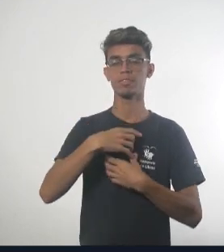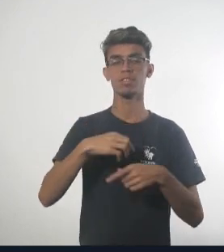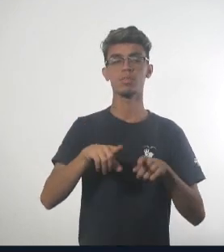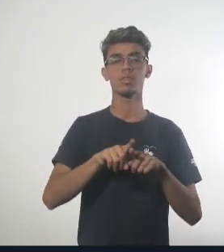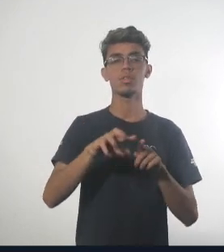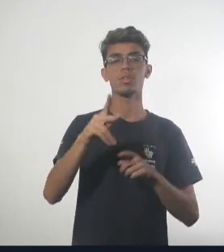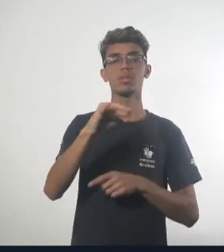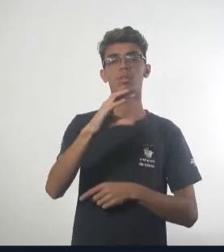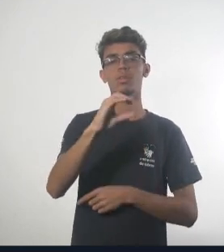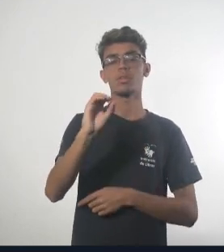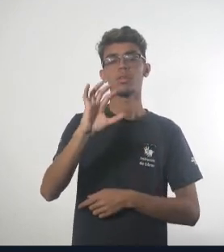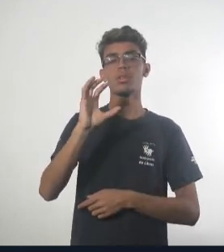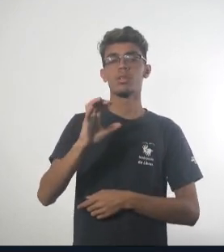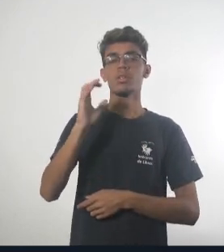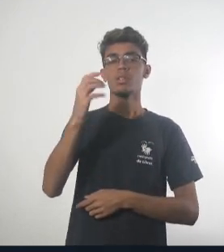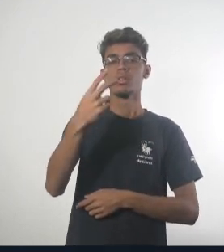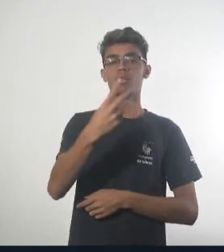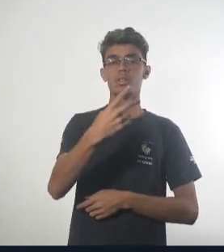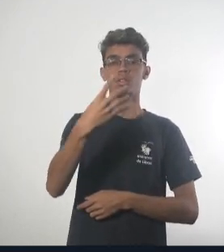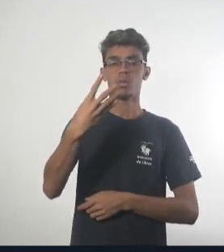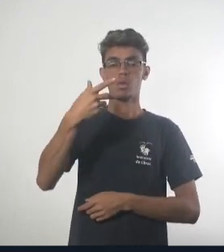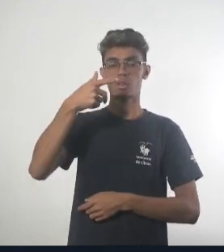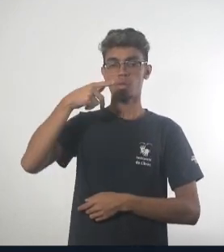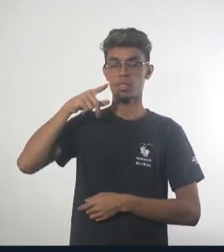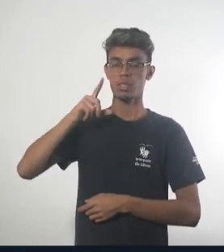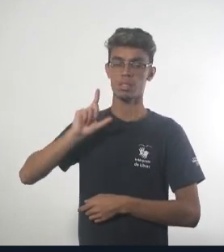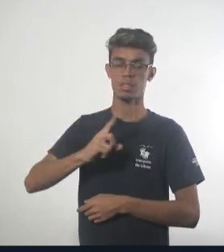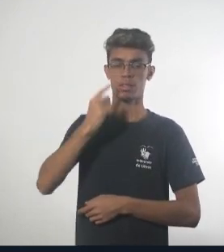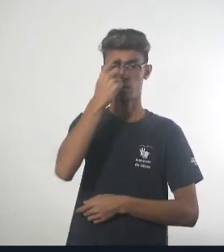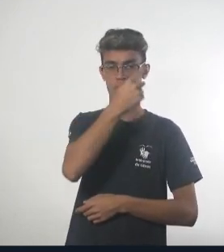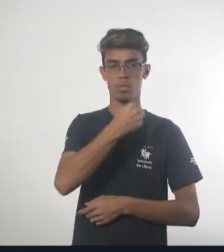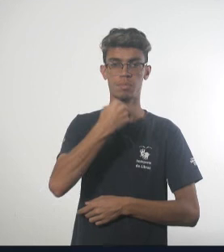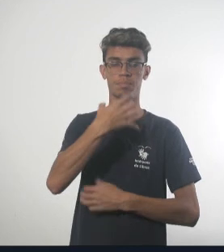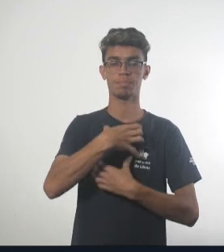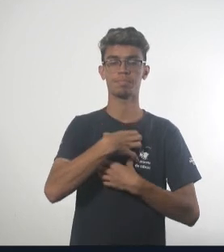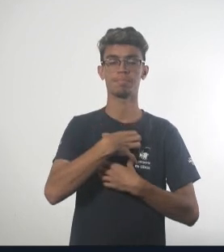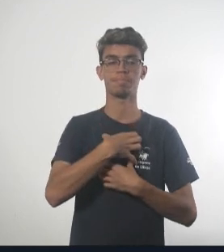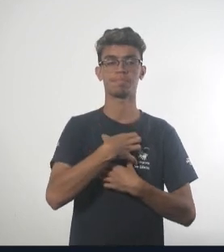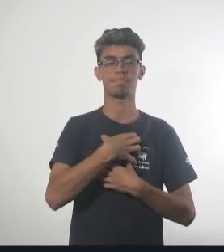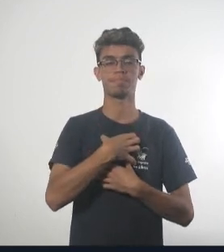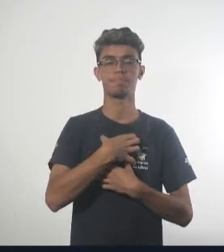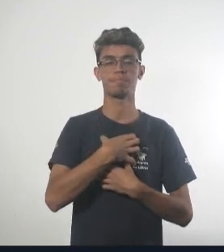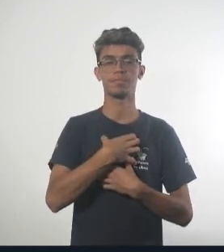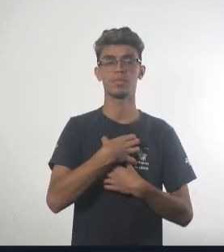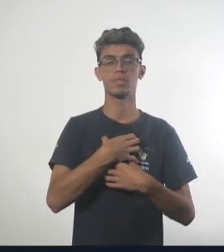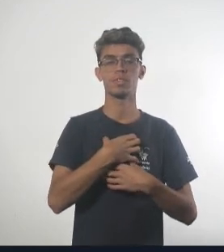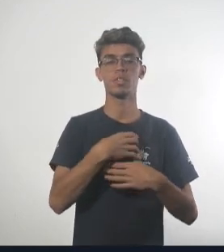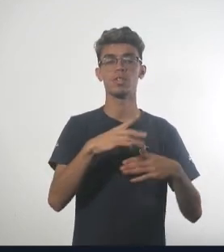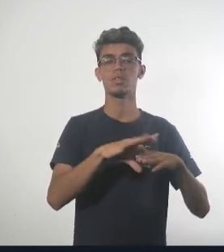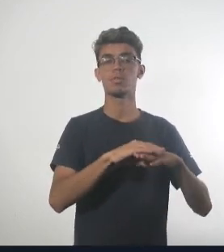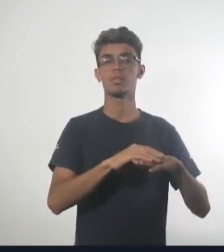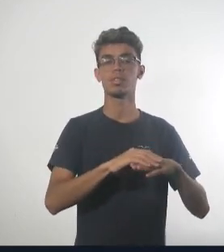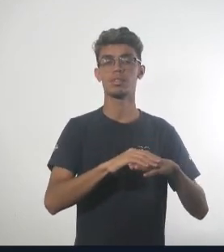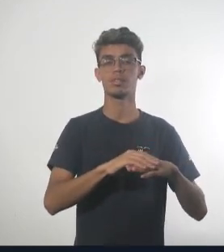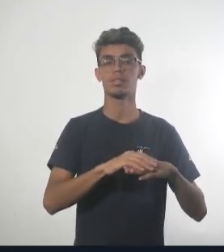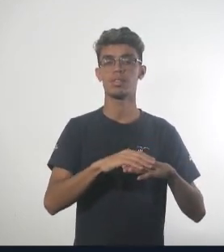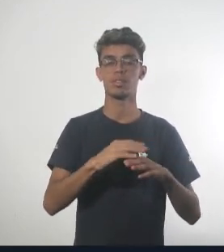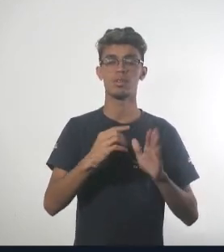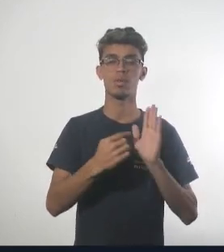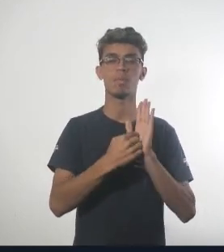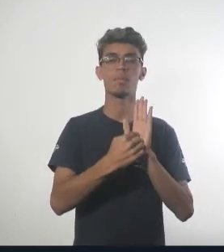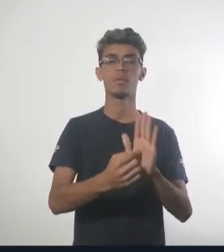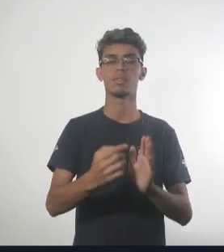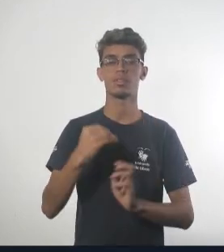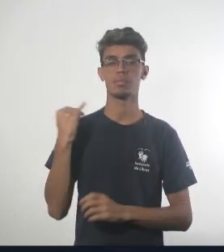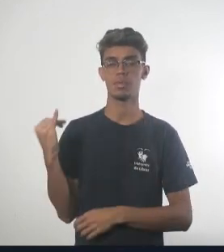transmissão acontece 24 horas antes do início dos sintomas. Isso reforça para nós a importância da gente